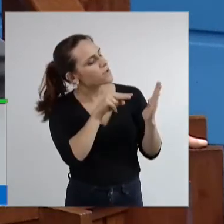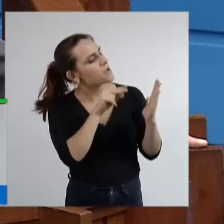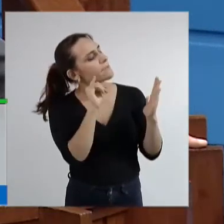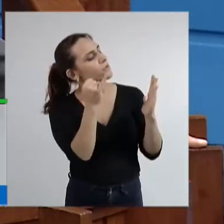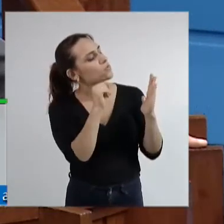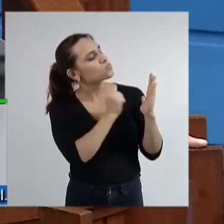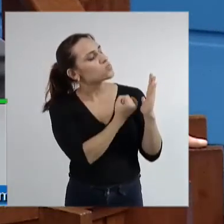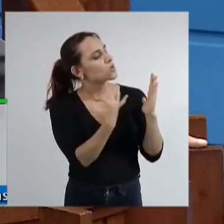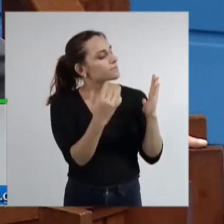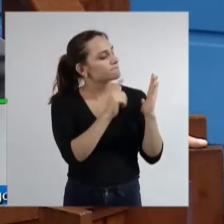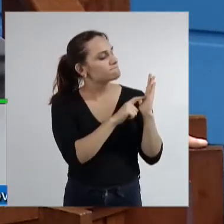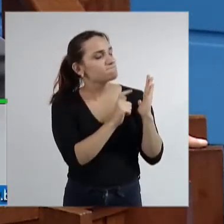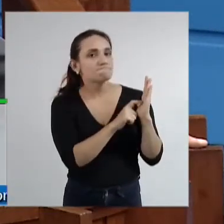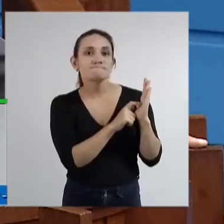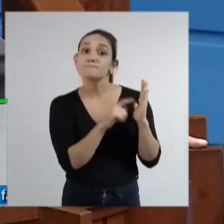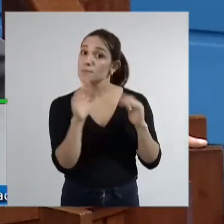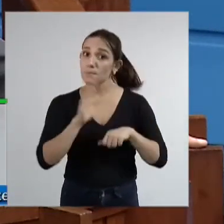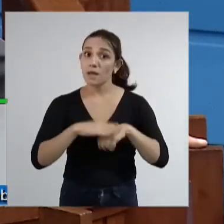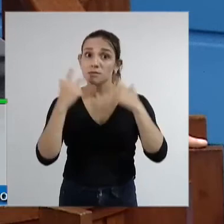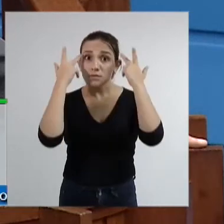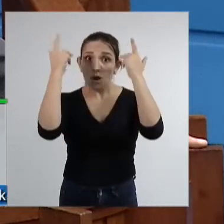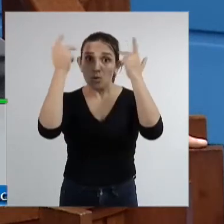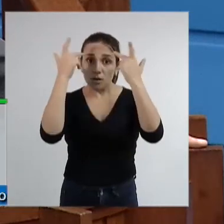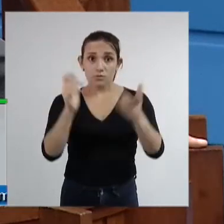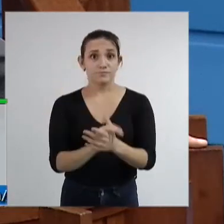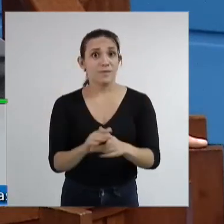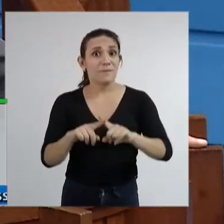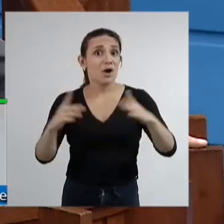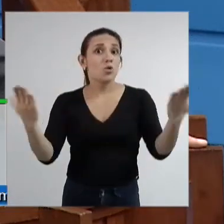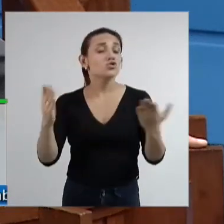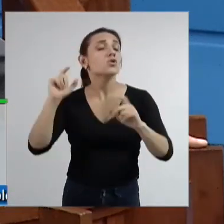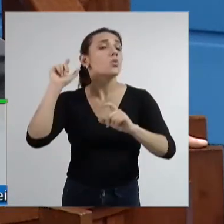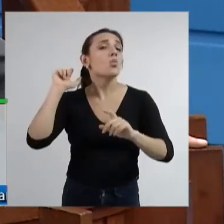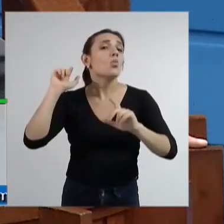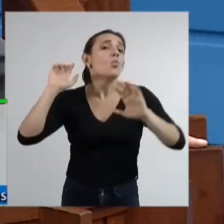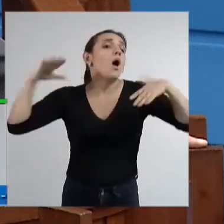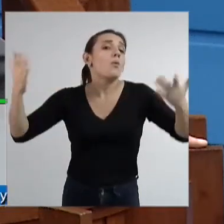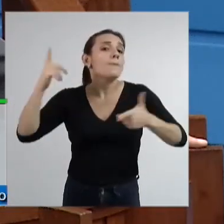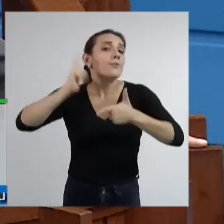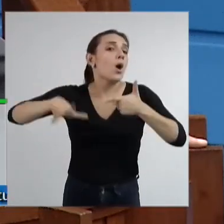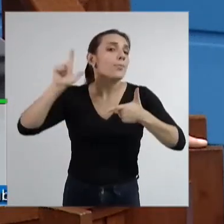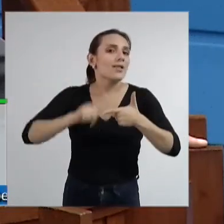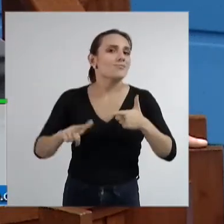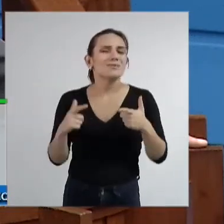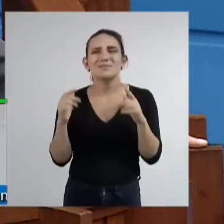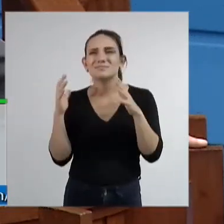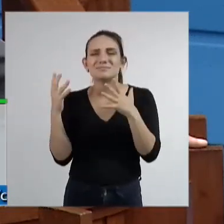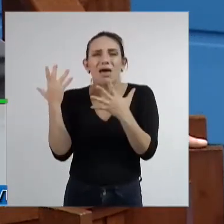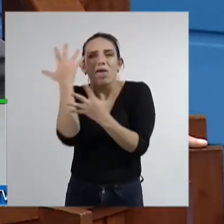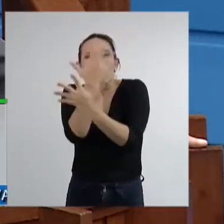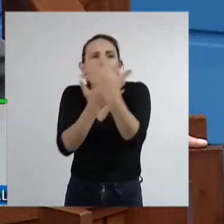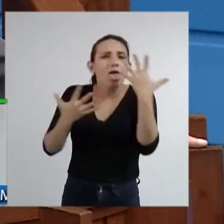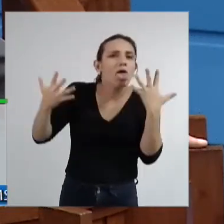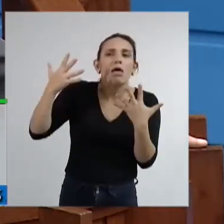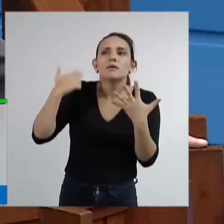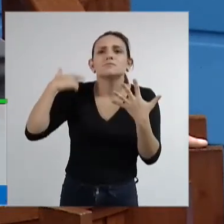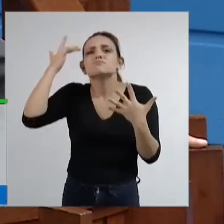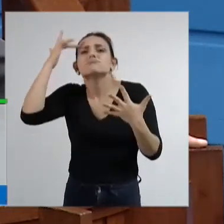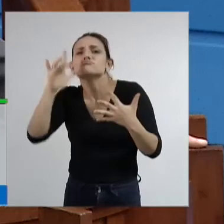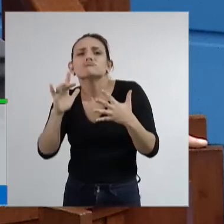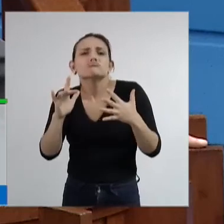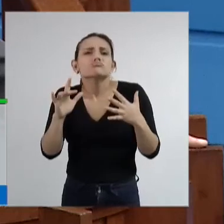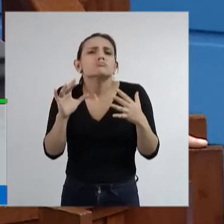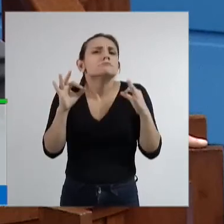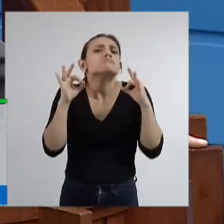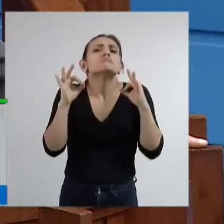imposto, mais ele vai ficar tranquilo. O problema hoje é que há um obscurantismo em relação a isso, nós não sabemos